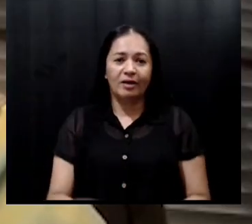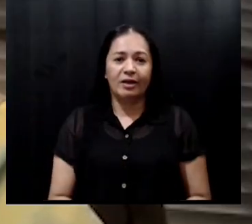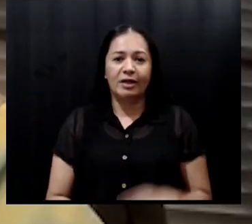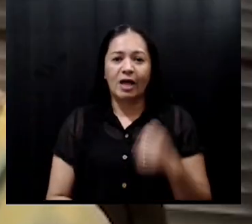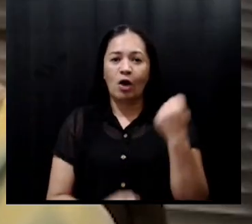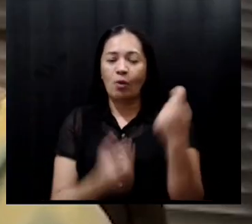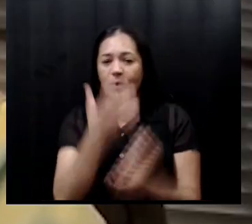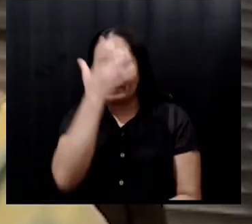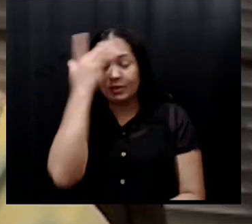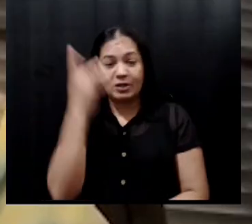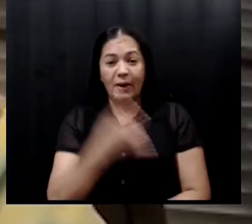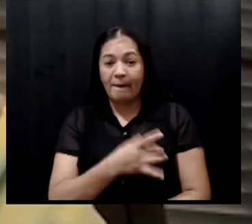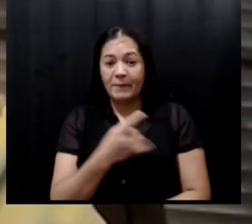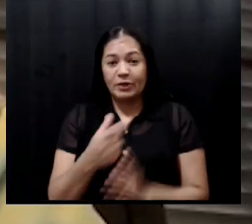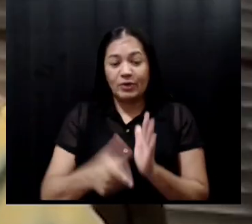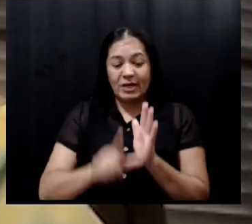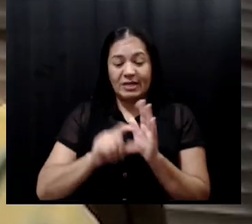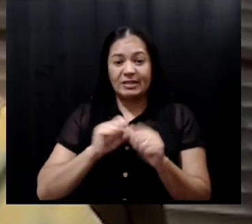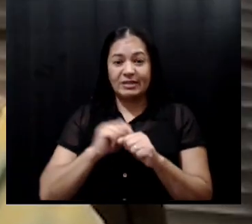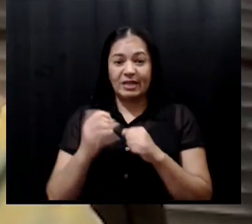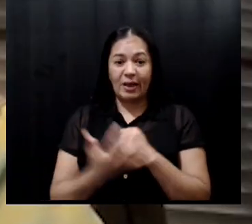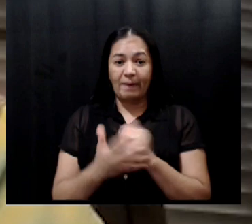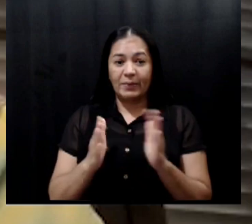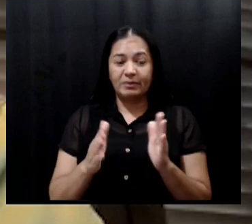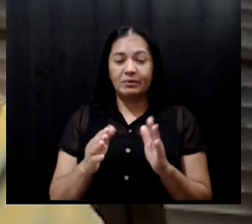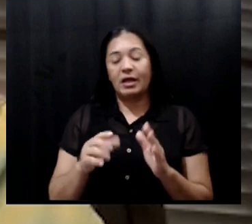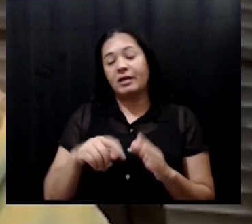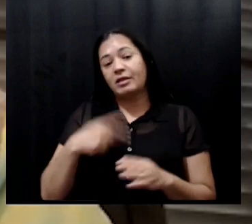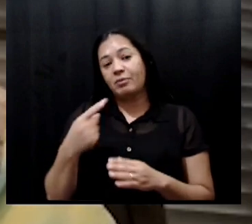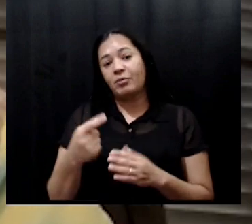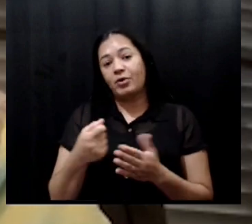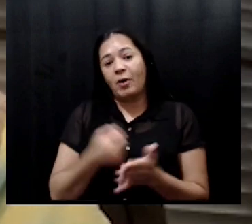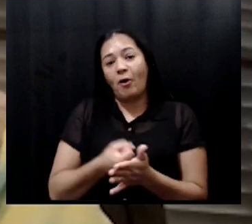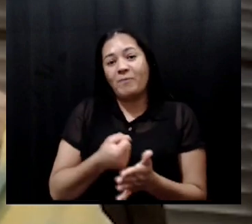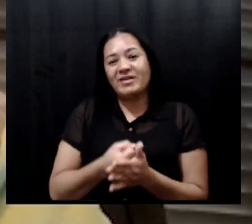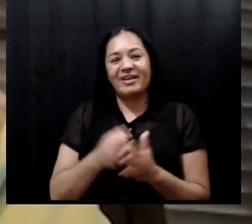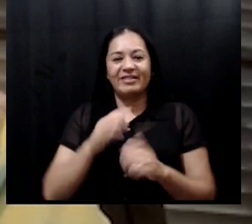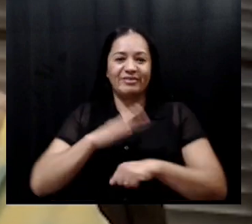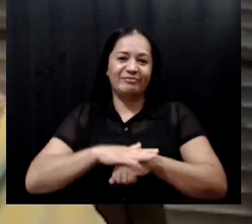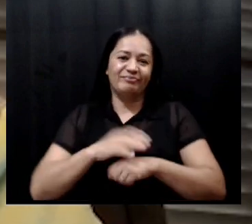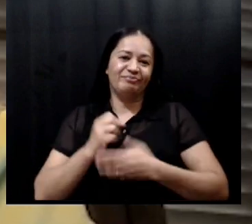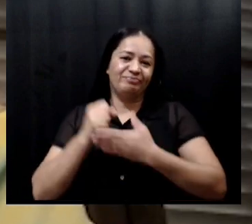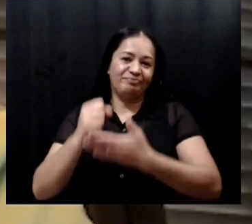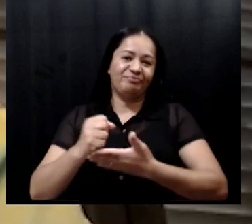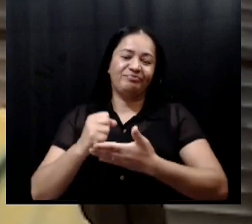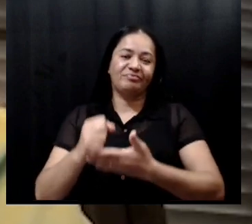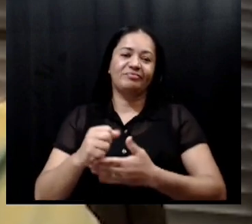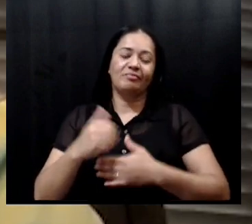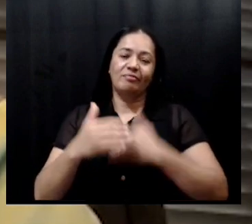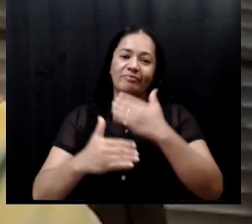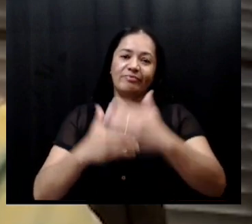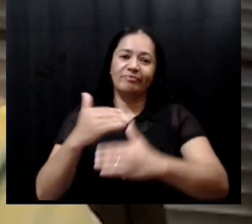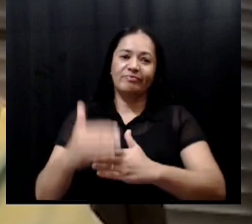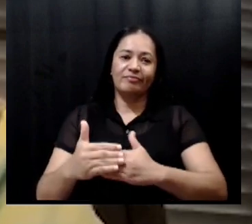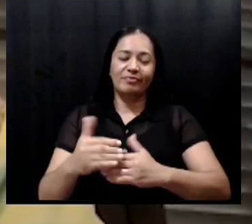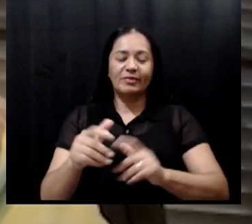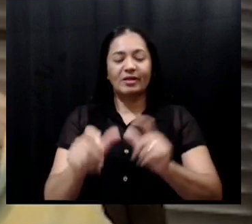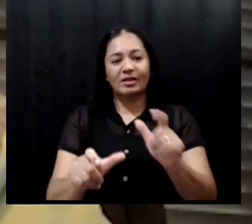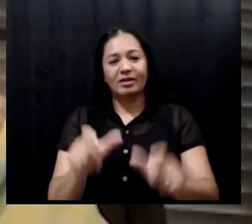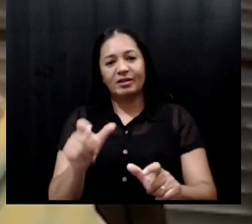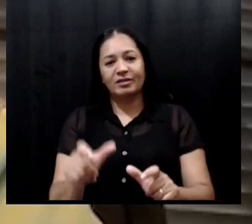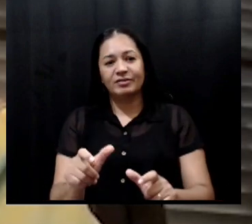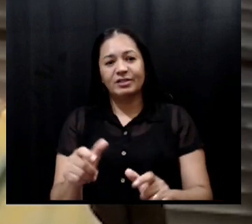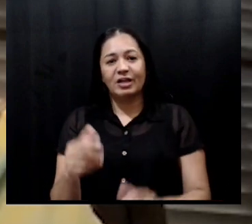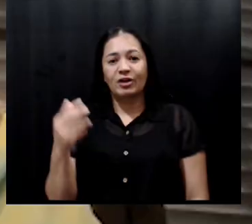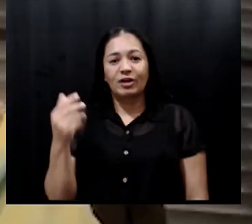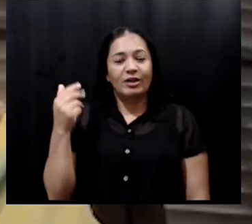pandemia. Aí depois todo mundo foi obrigado a fazer o delivery e depois, de certa forma, você não consegue mais abrir mão daquela fatia de